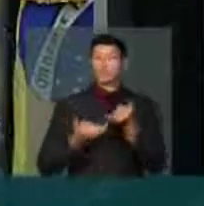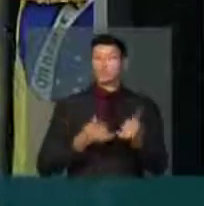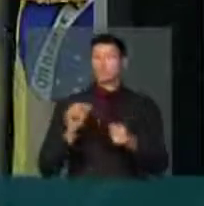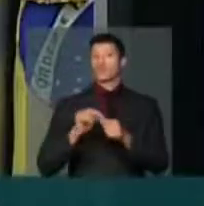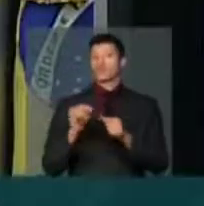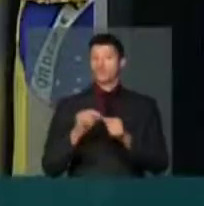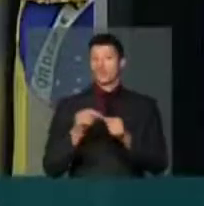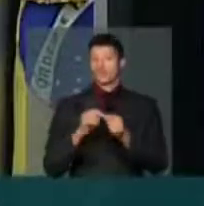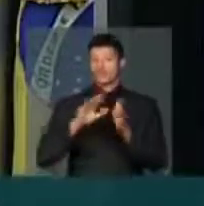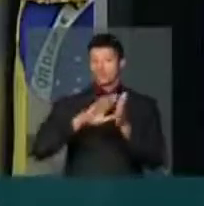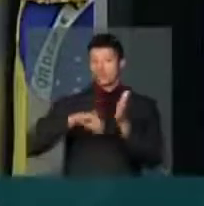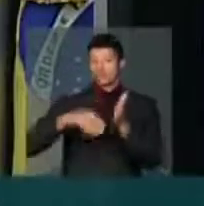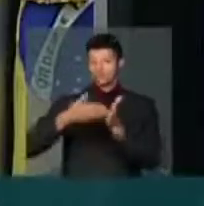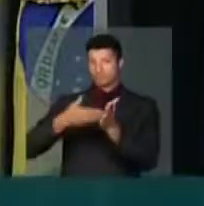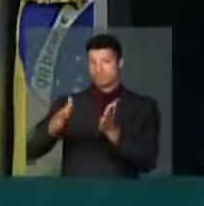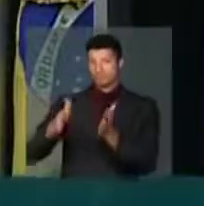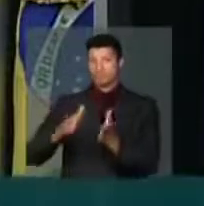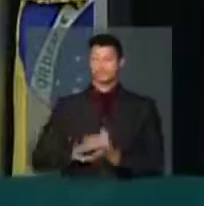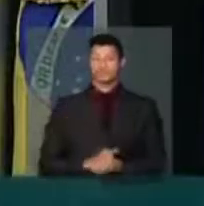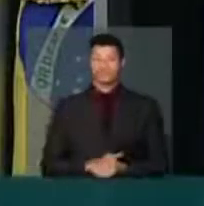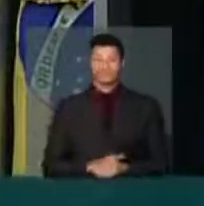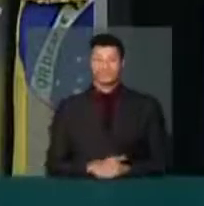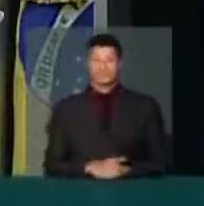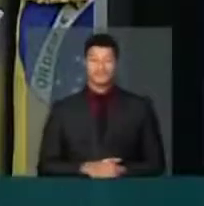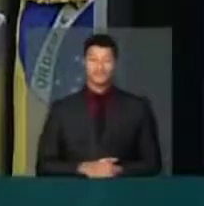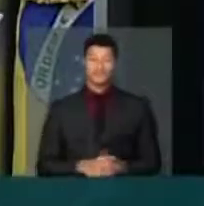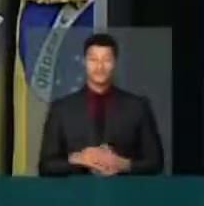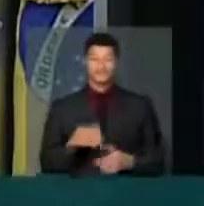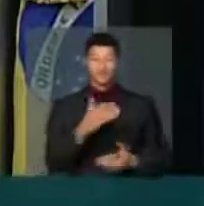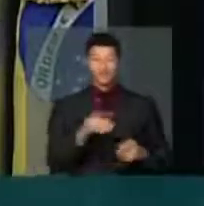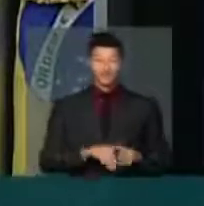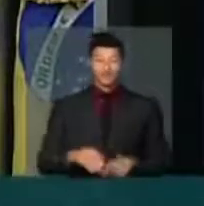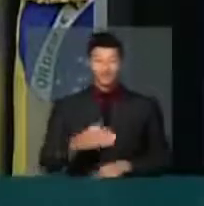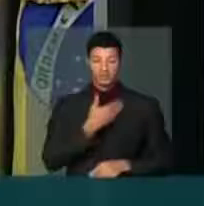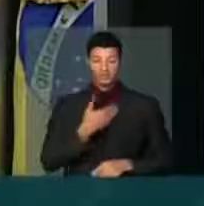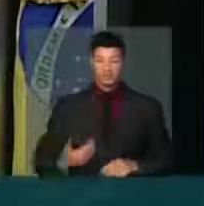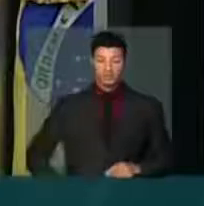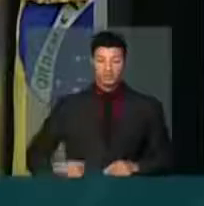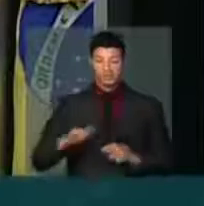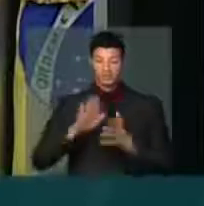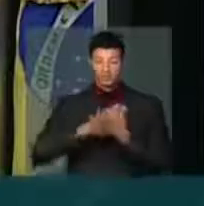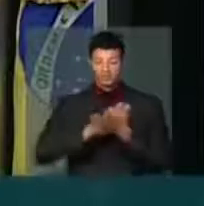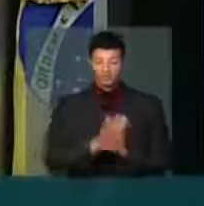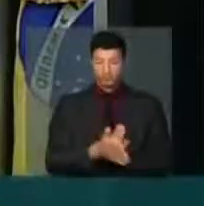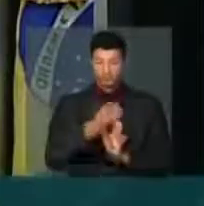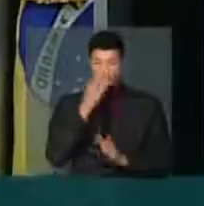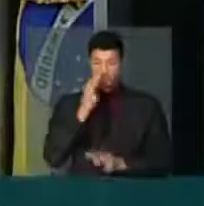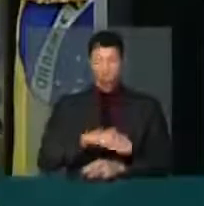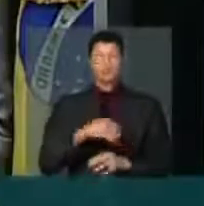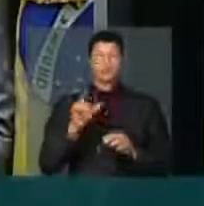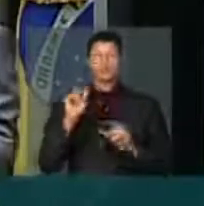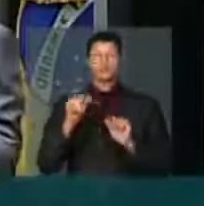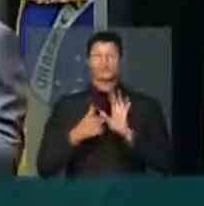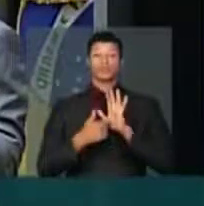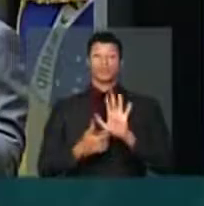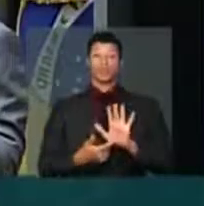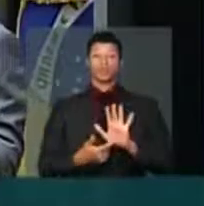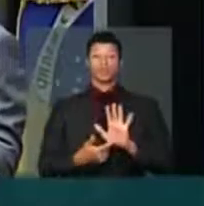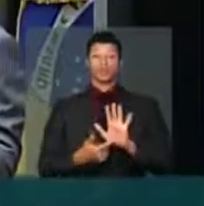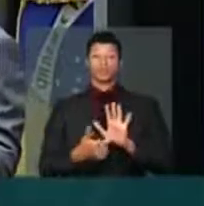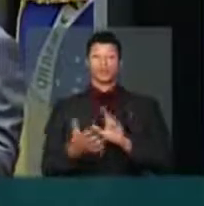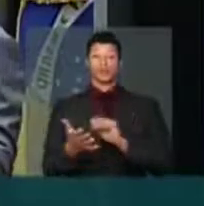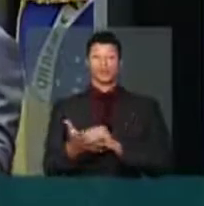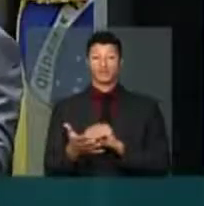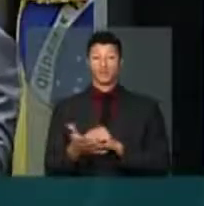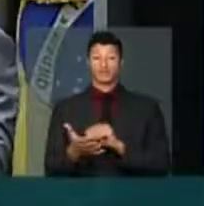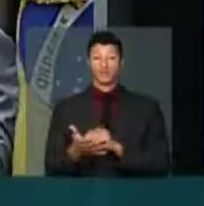fazer desoneração e foi publicamente repreendido. Isso mostra a